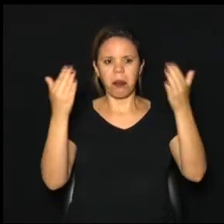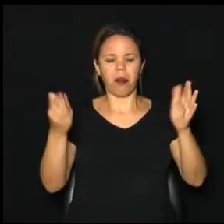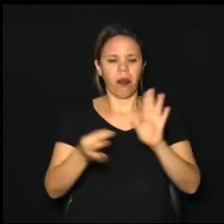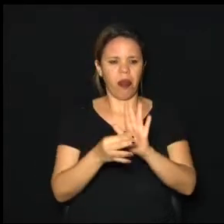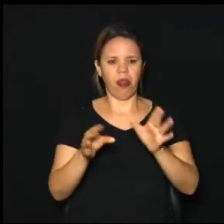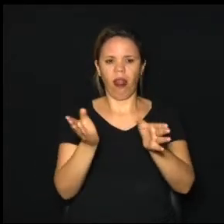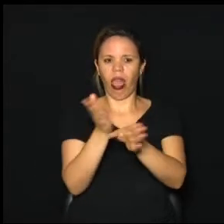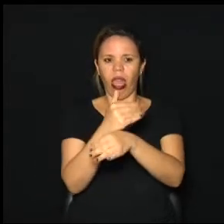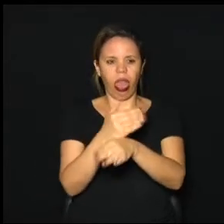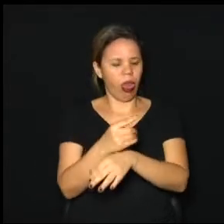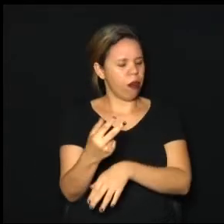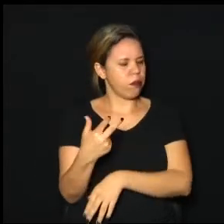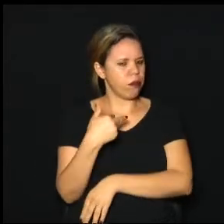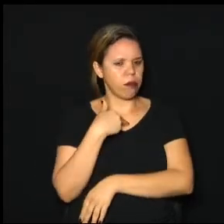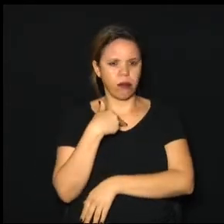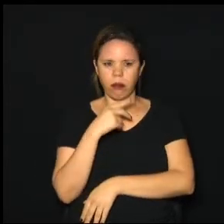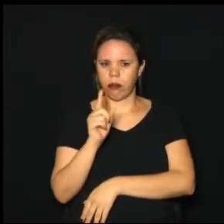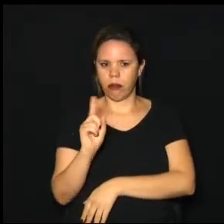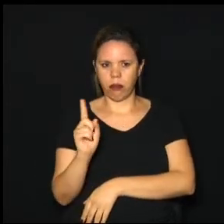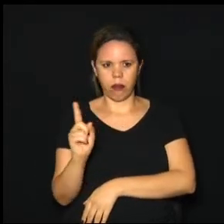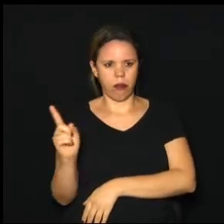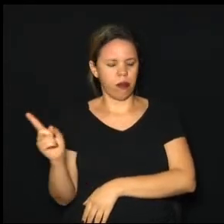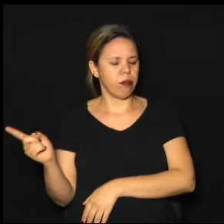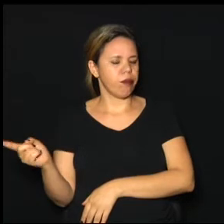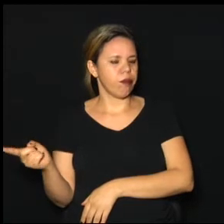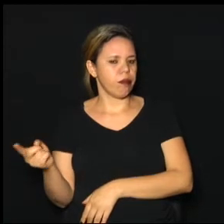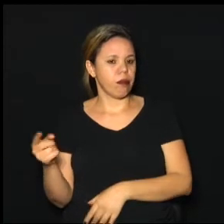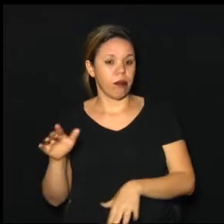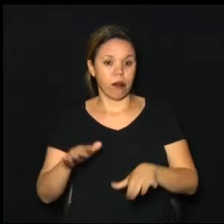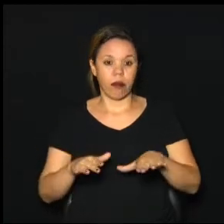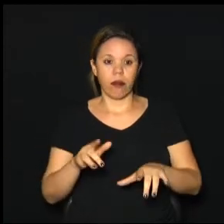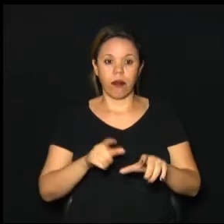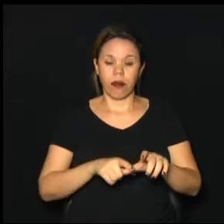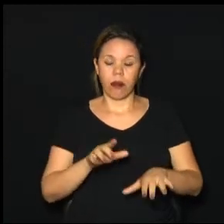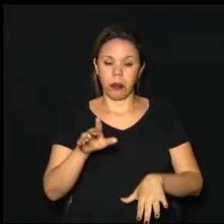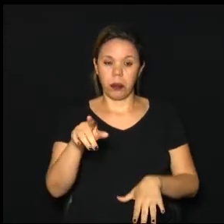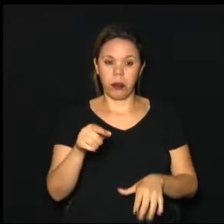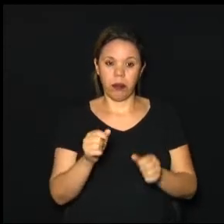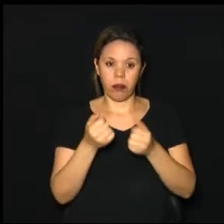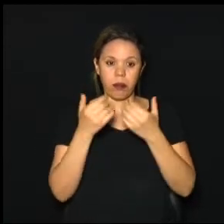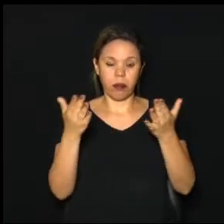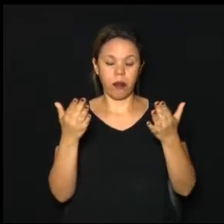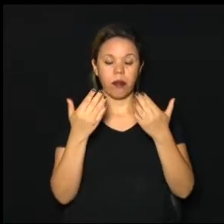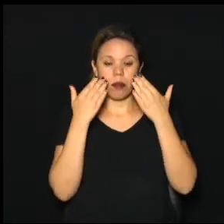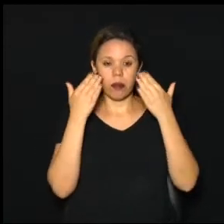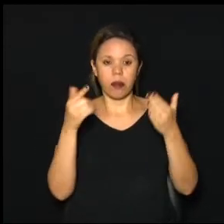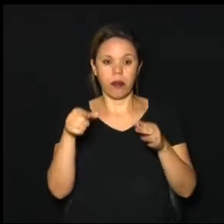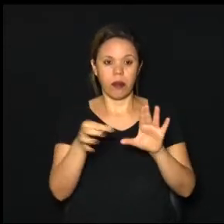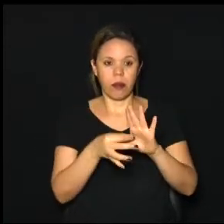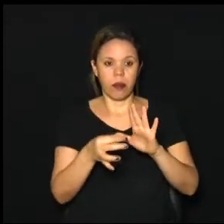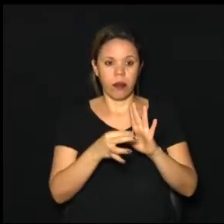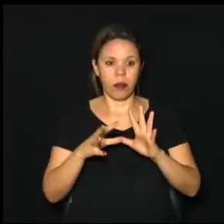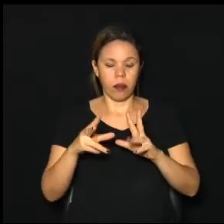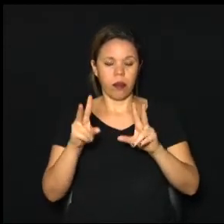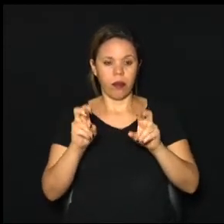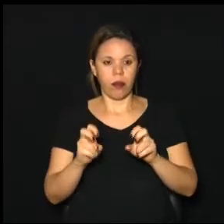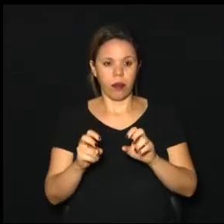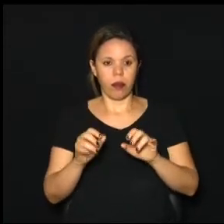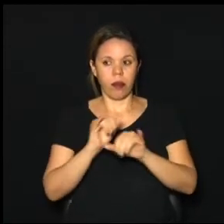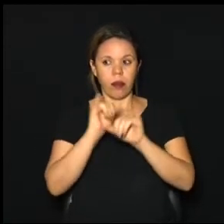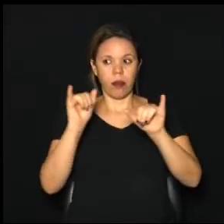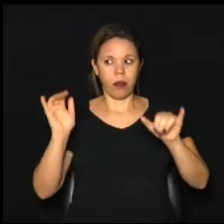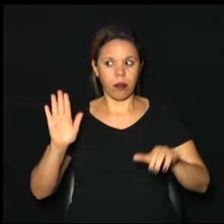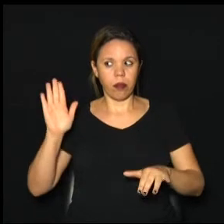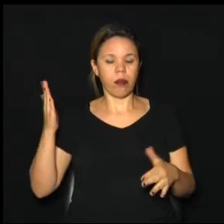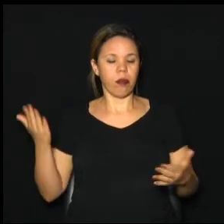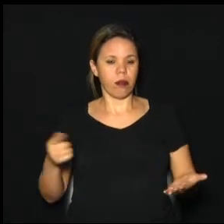do jeito que você acha que você pode expor. Porque a depender da maneira que você expõe sua opinião, sobretudo se for numa propaganda